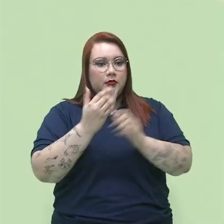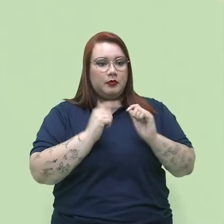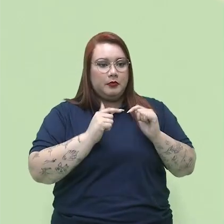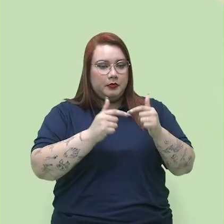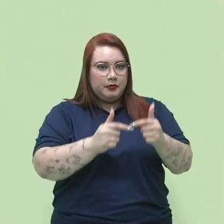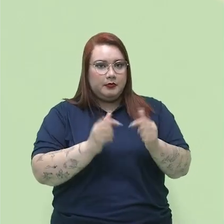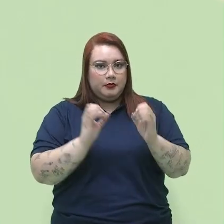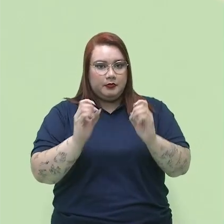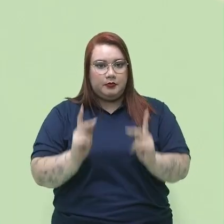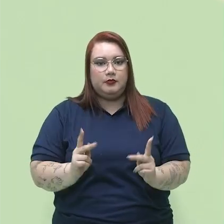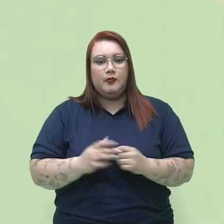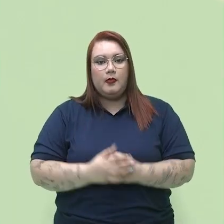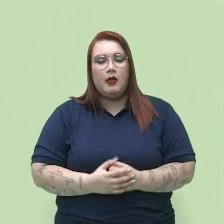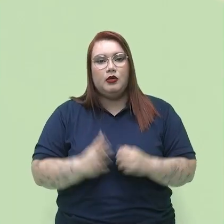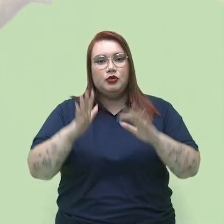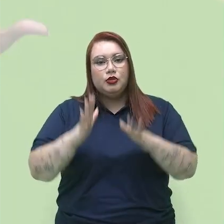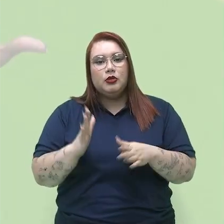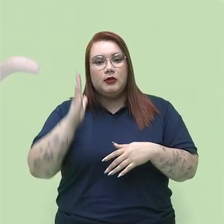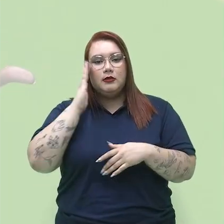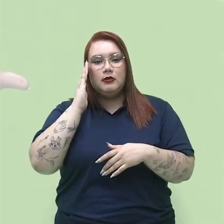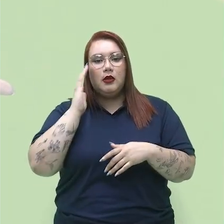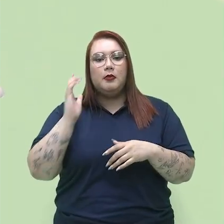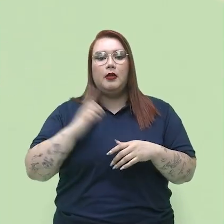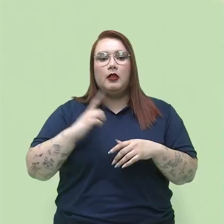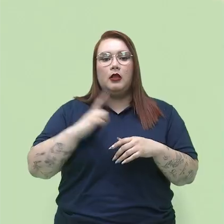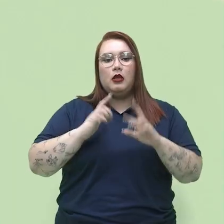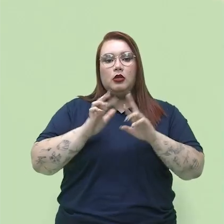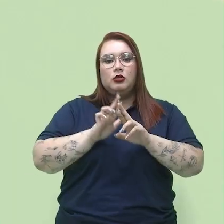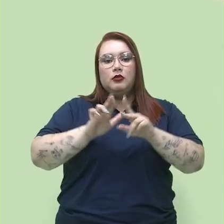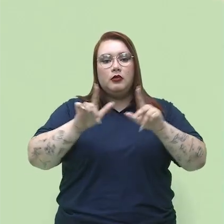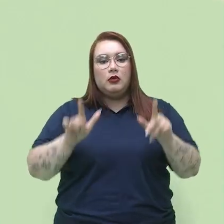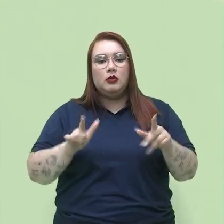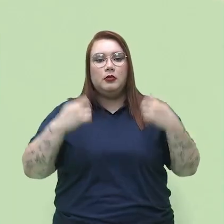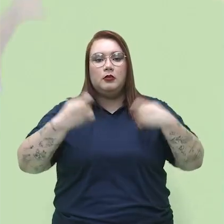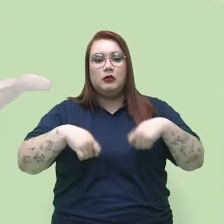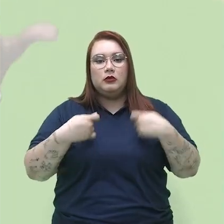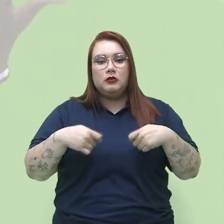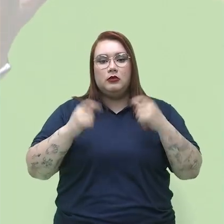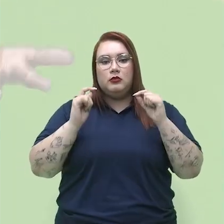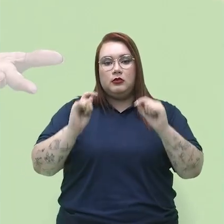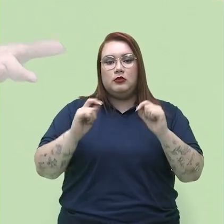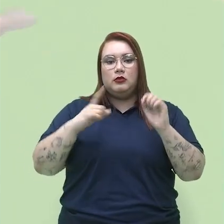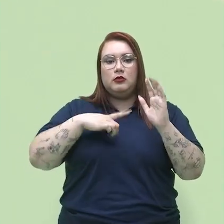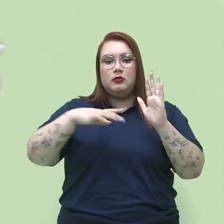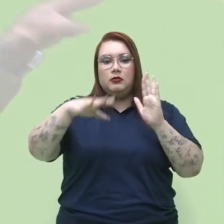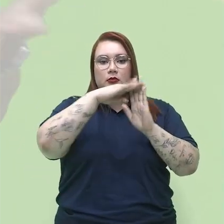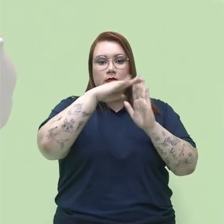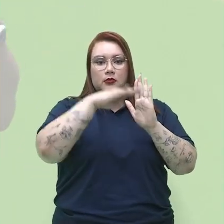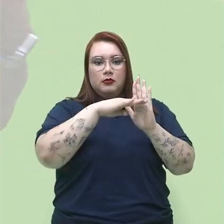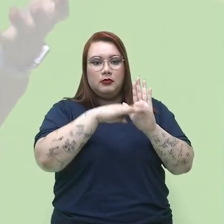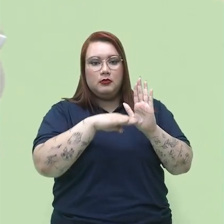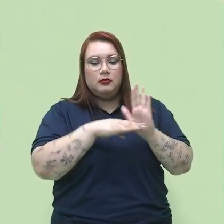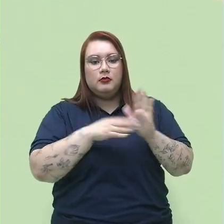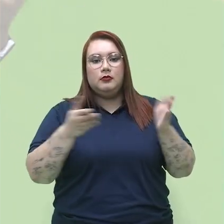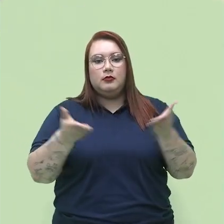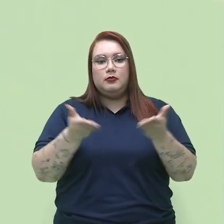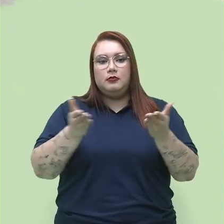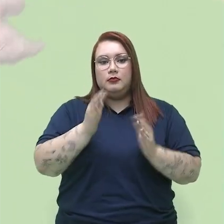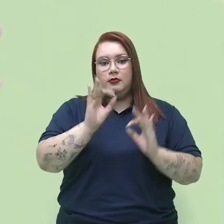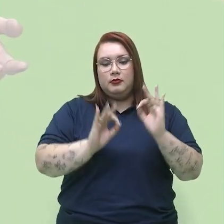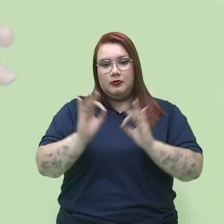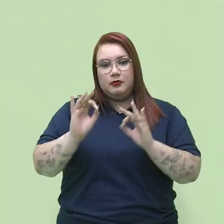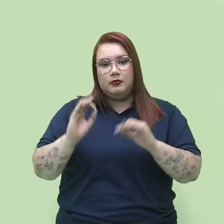E aí, a gente sabendo que tem uma grande diversidade de espécies, é necessário o quê? classificar, né? Vamos organizar essa